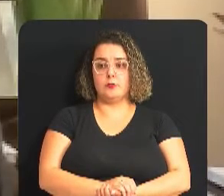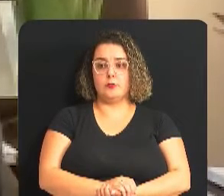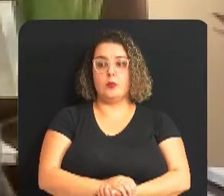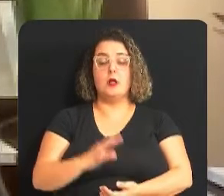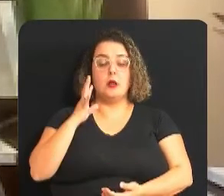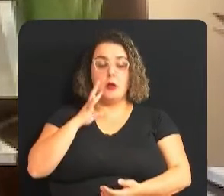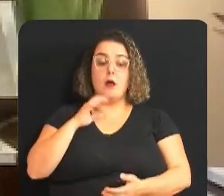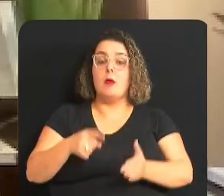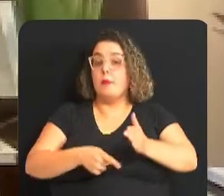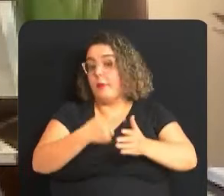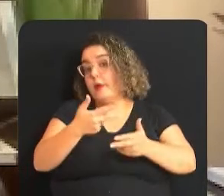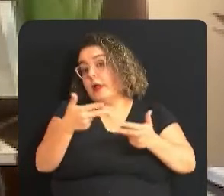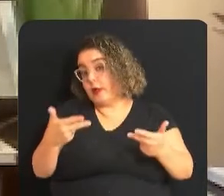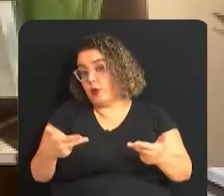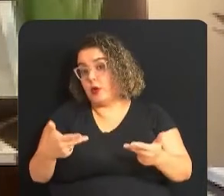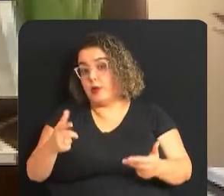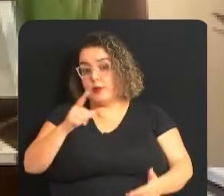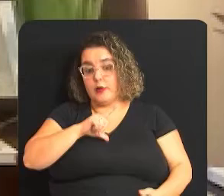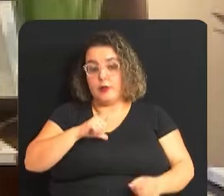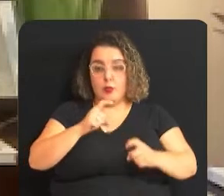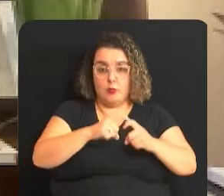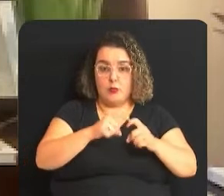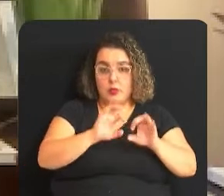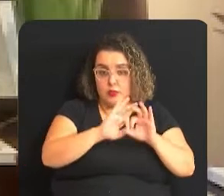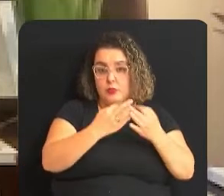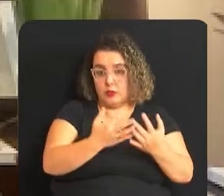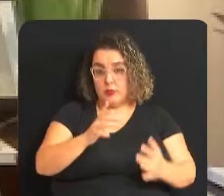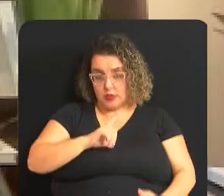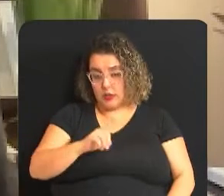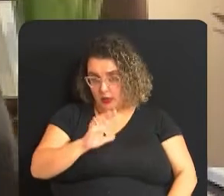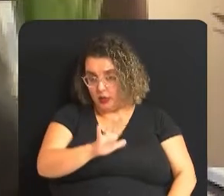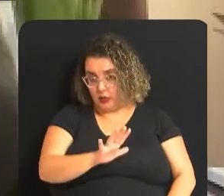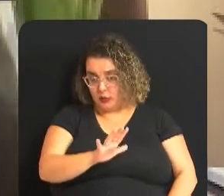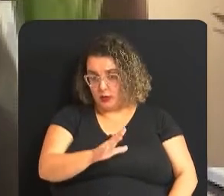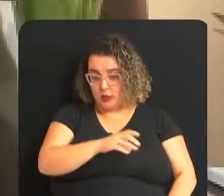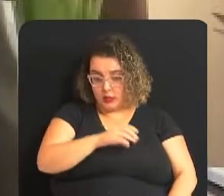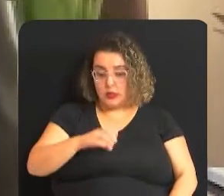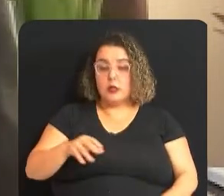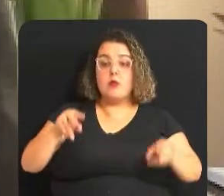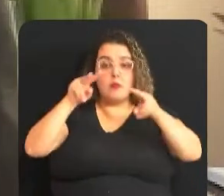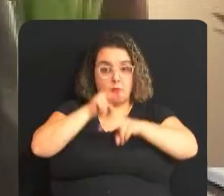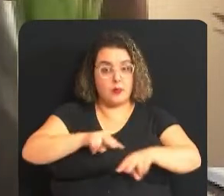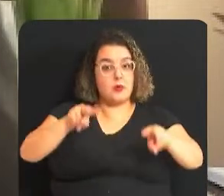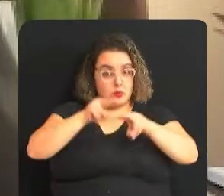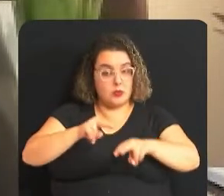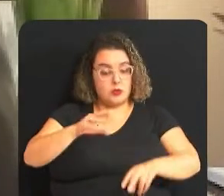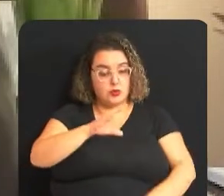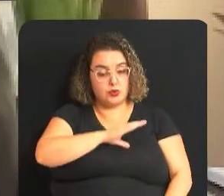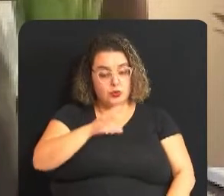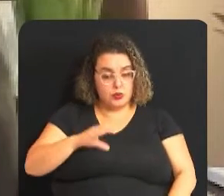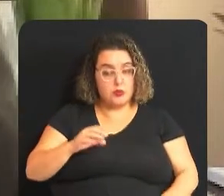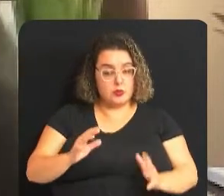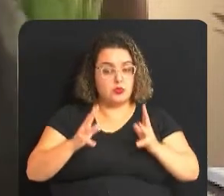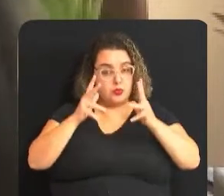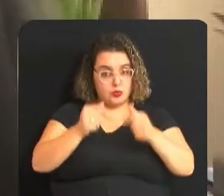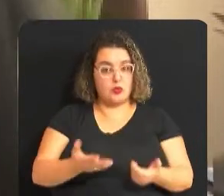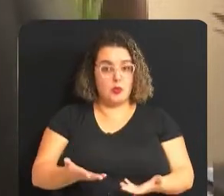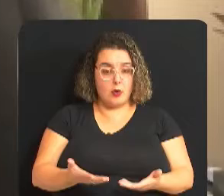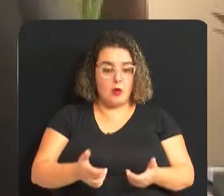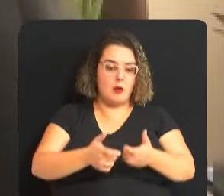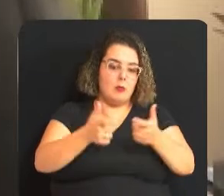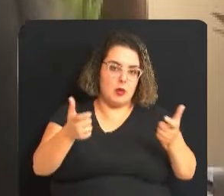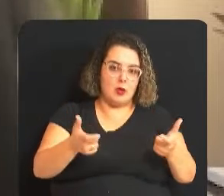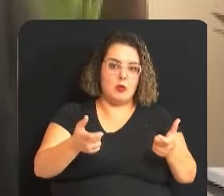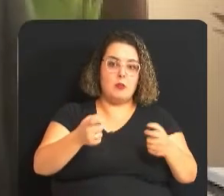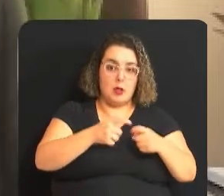Legal. Então, a primeira coisa, tem o seu médico de família. Tem um médico clínico que tem a visão de clínico geral. Uma boa parte dos clínicos gerais